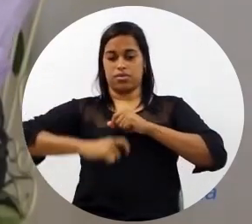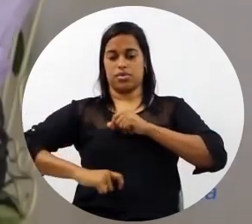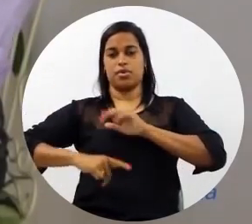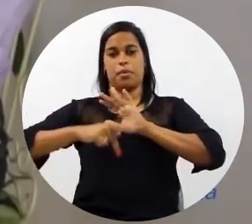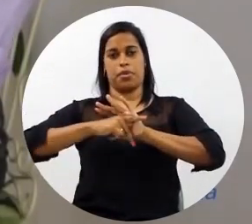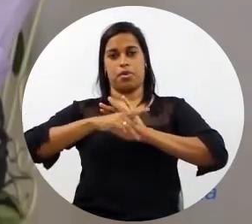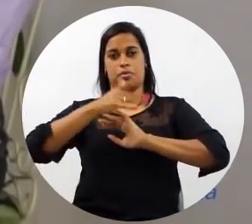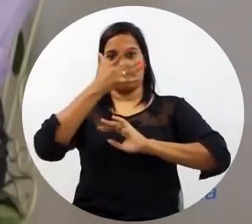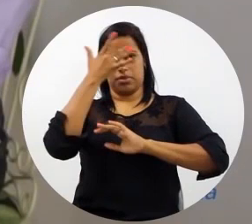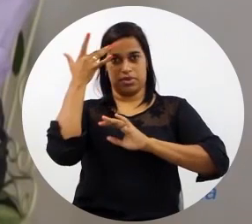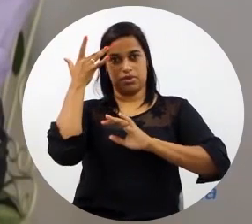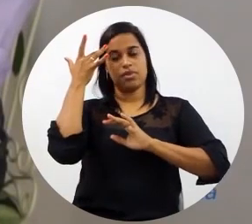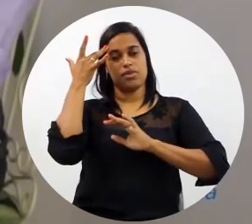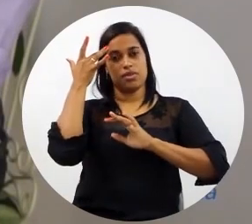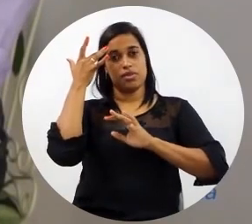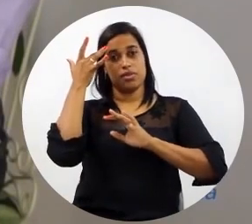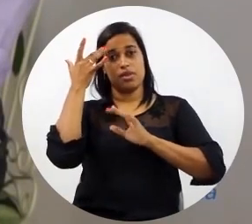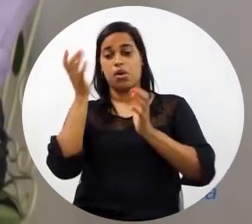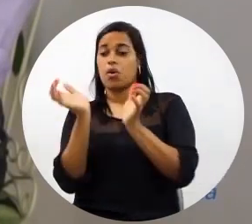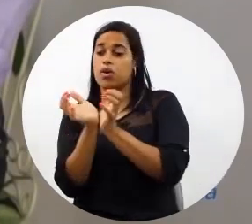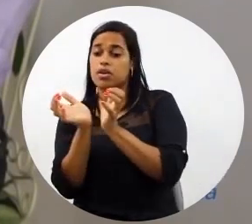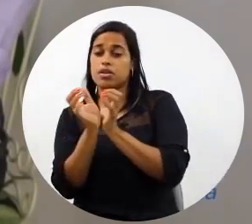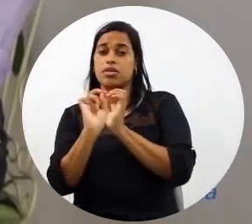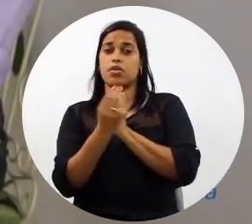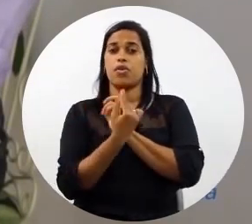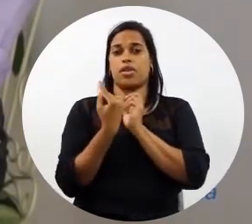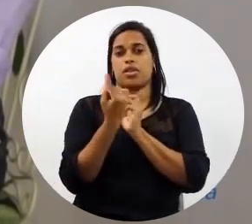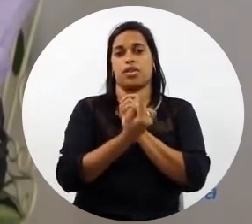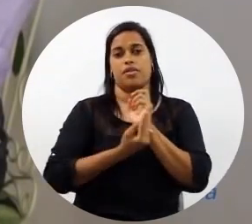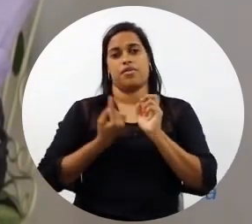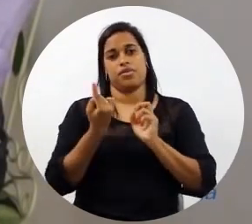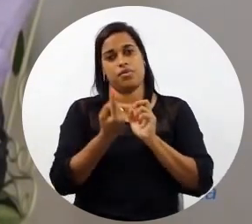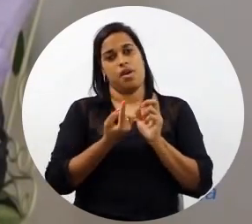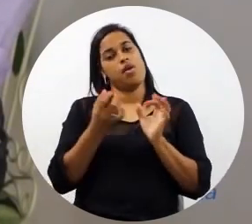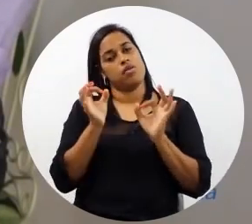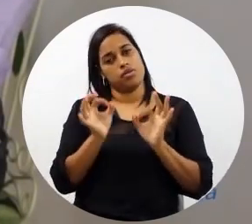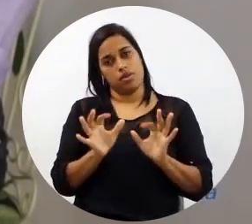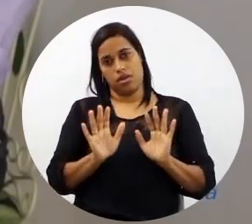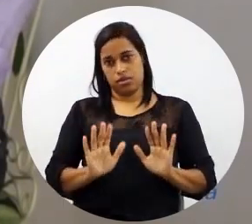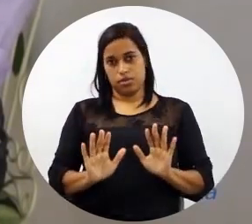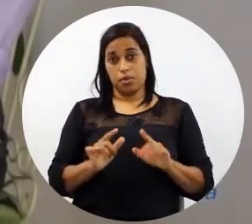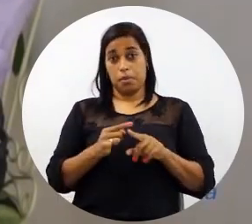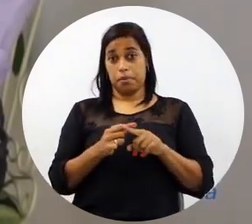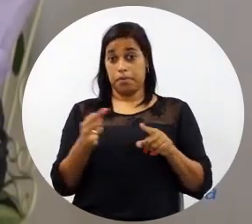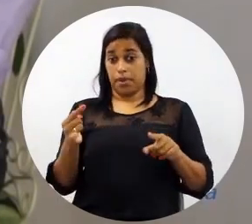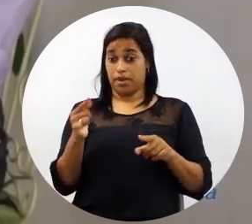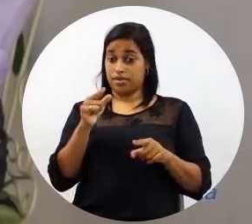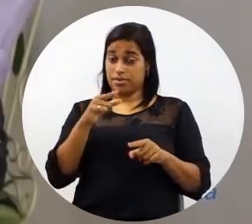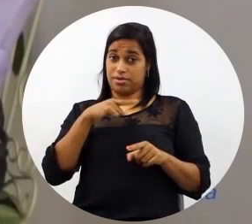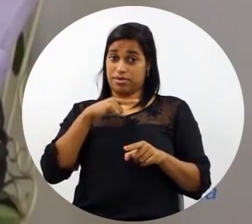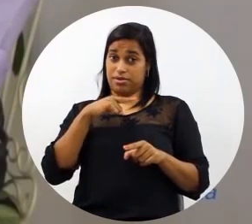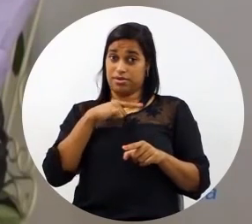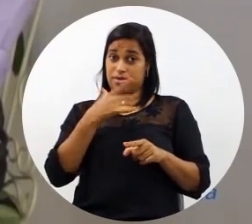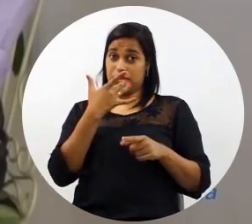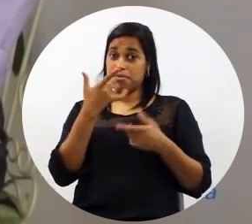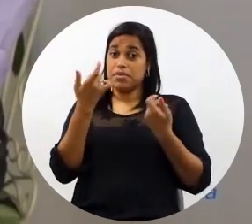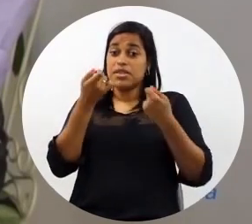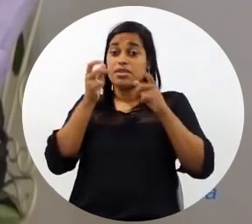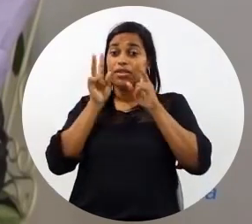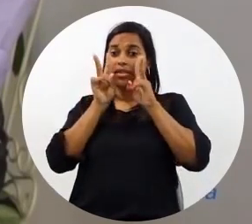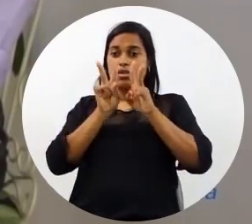Veja, o sujeito é um ser coletivo, é um ser individual, certo? Certo. Mas ele tem que ser